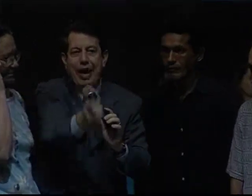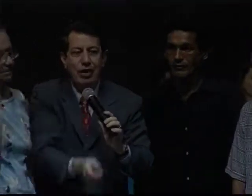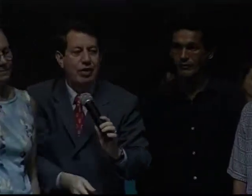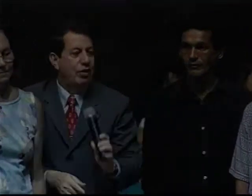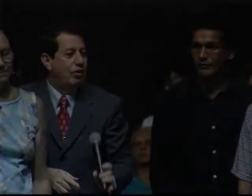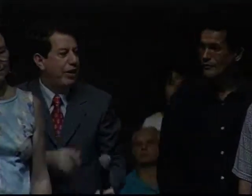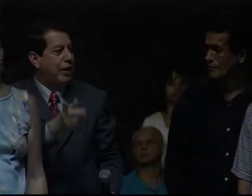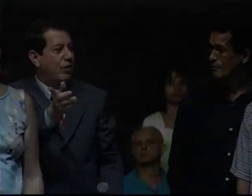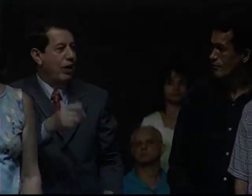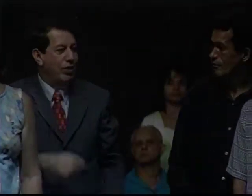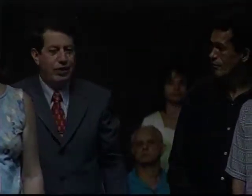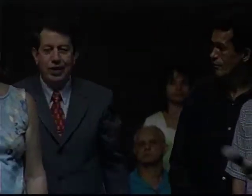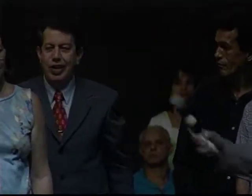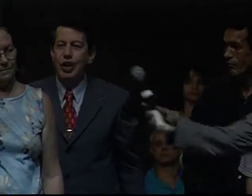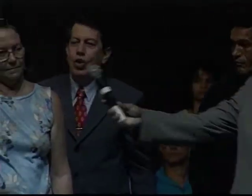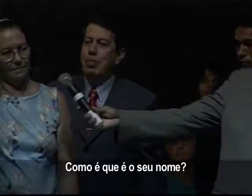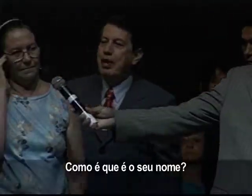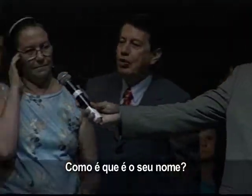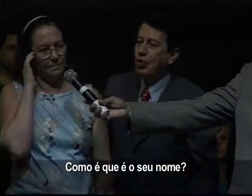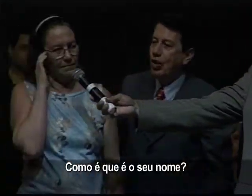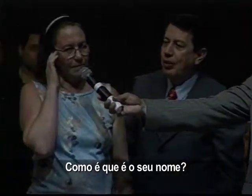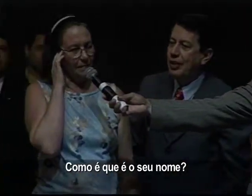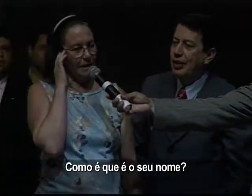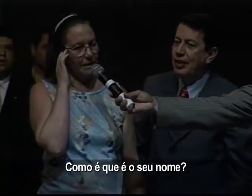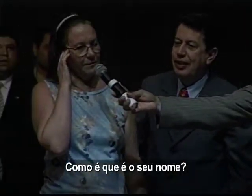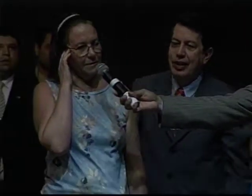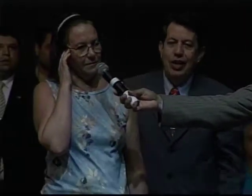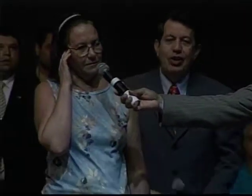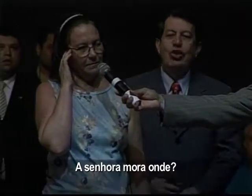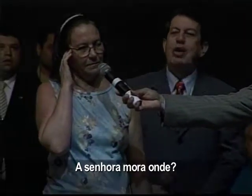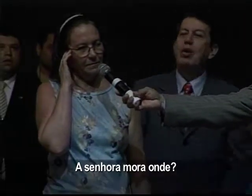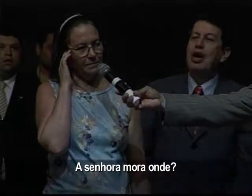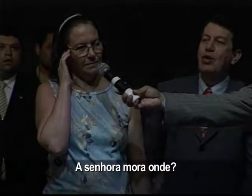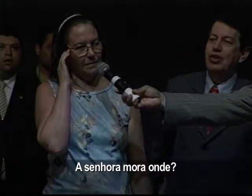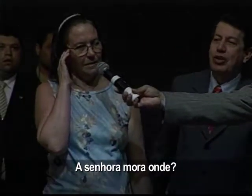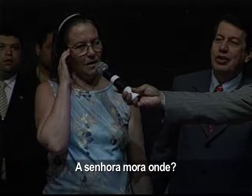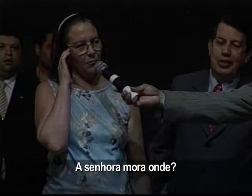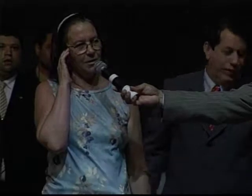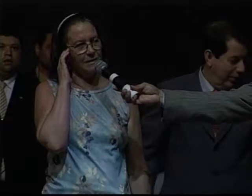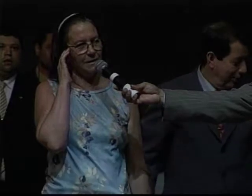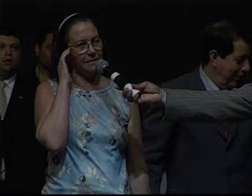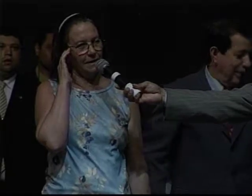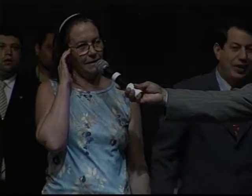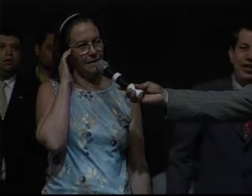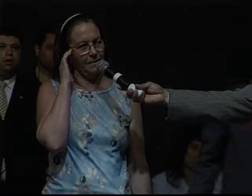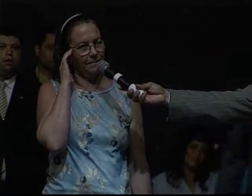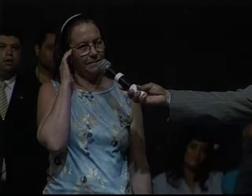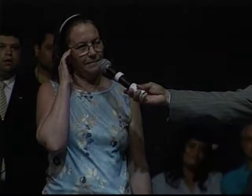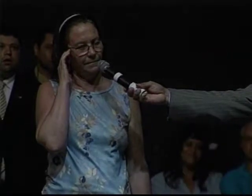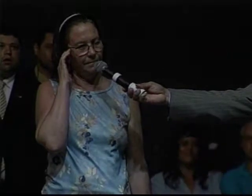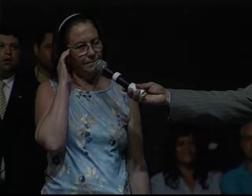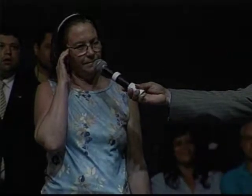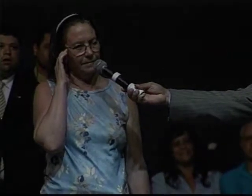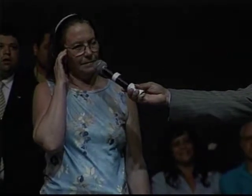Olha pra lá. Vai que pergunta. Como é que é o seu nome? Cleusa. A senhora mora onde? É no Porto de Santana.